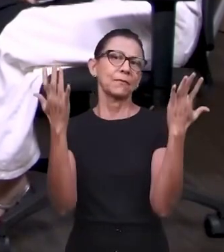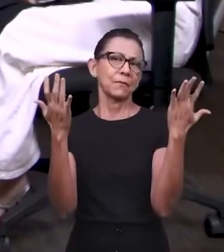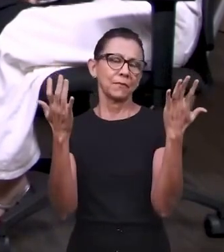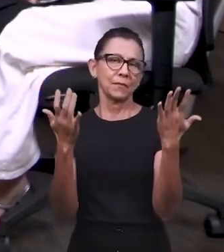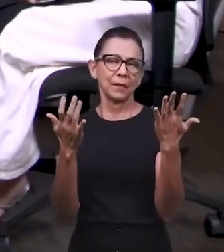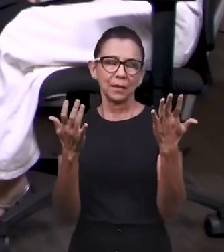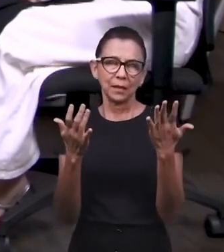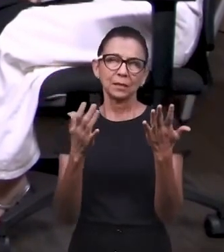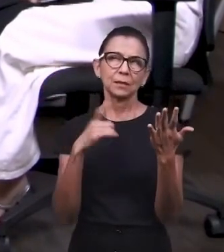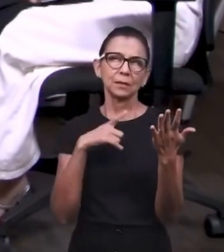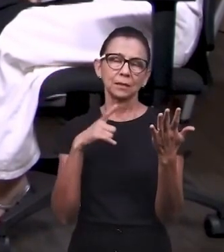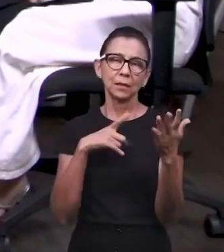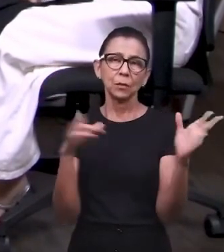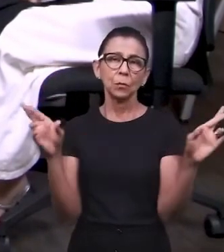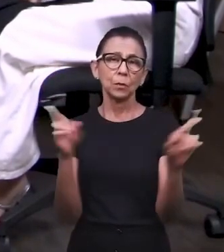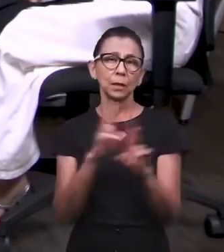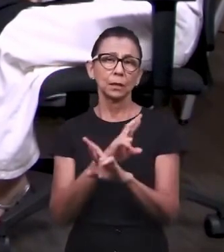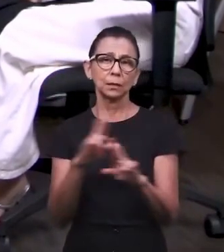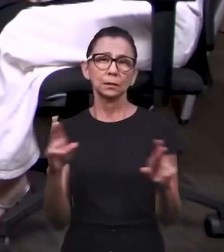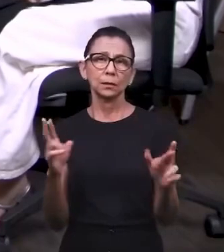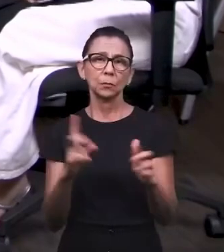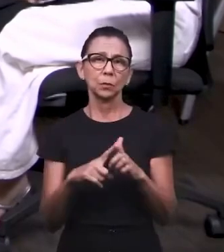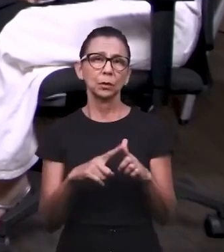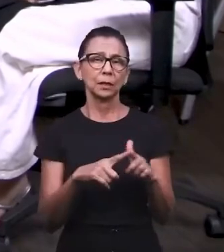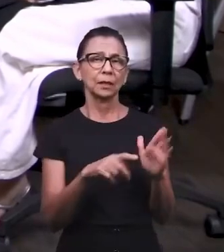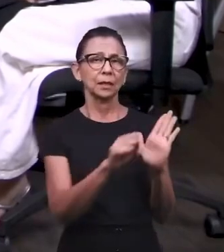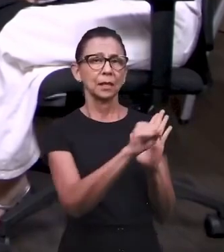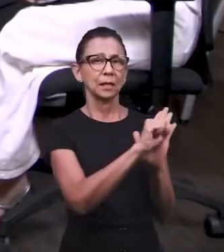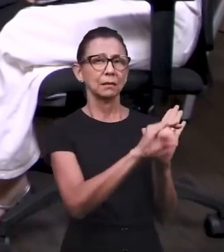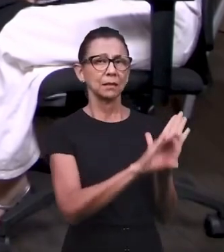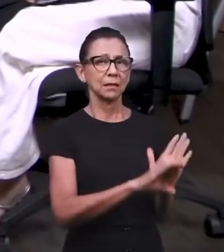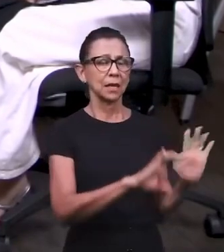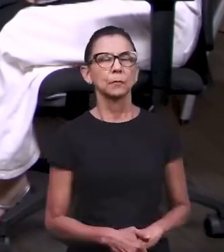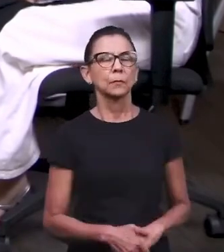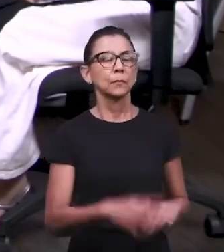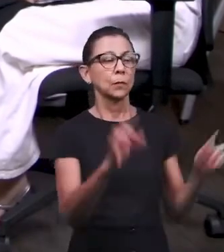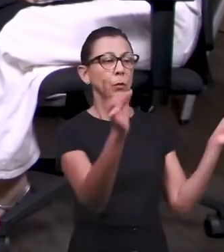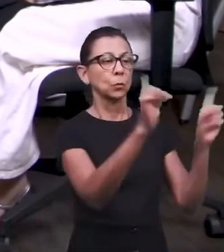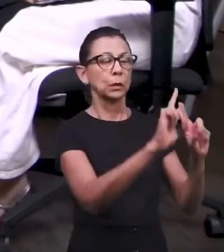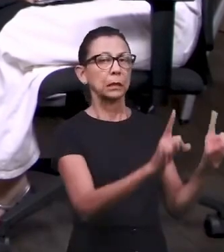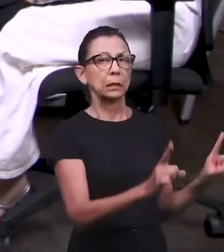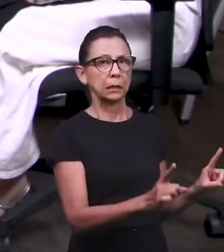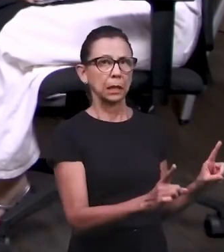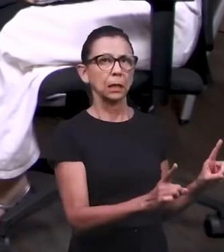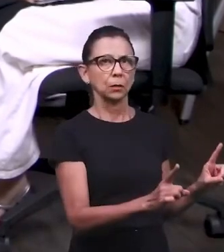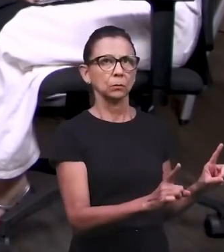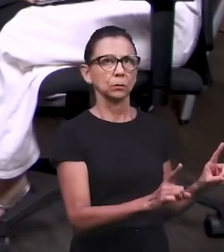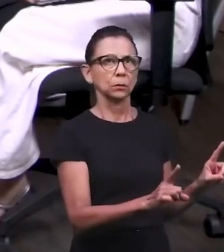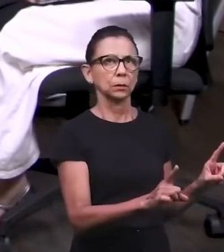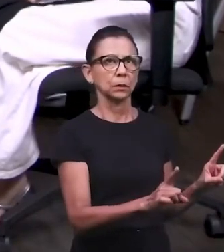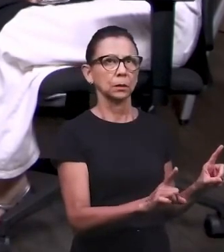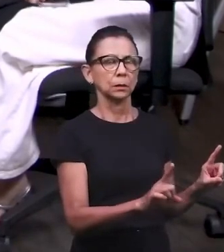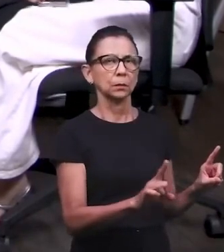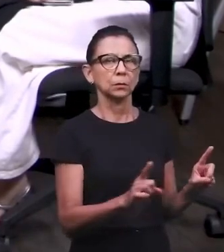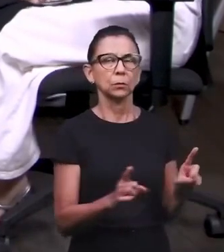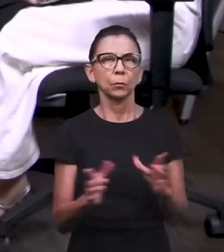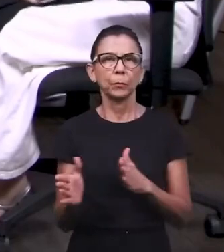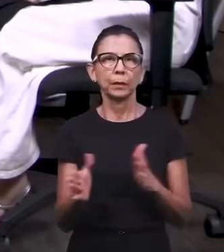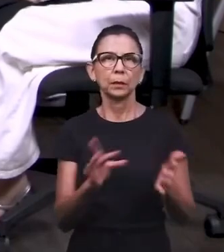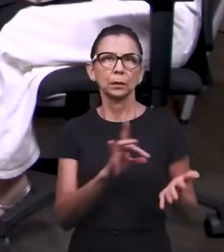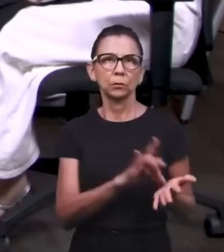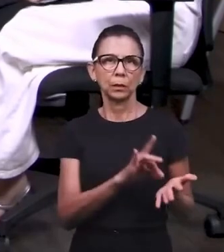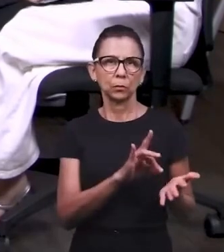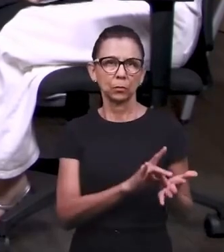deus desse século no Trombetas e festas nós víamos falar que o mundo hoje é um mundo que se amotina